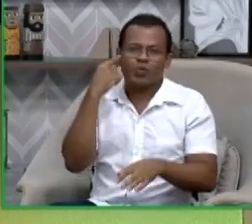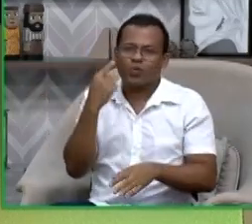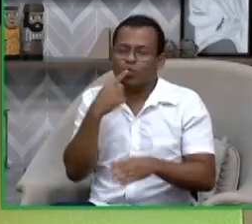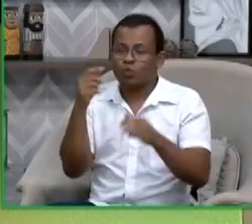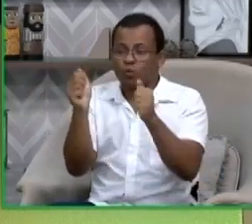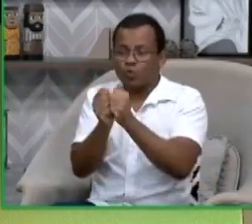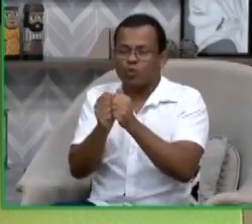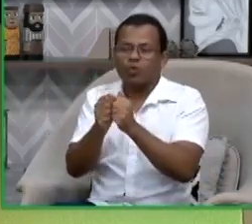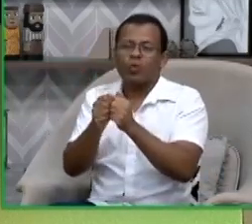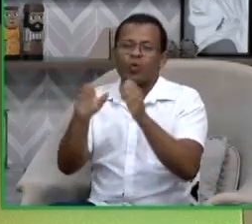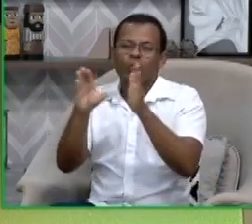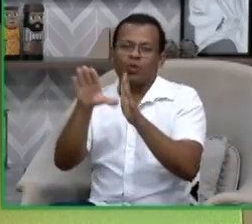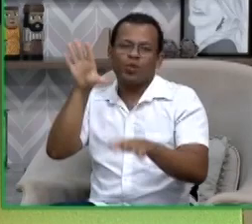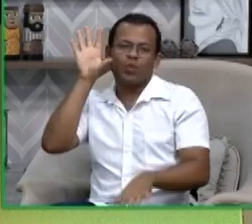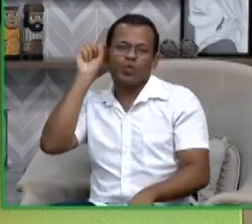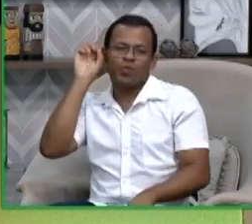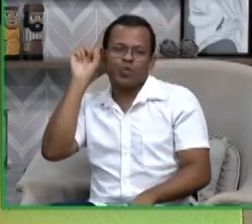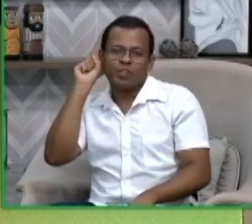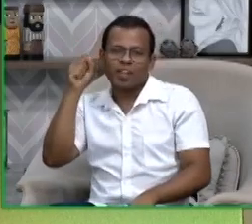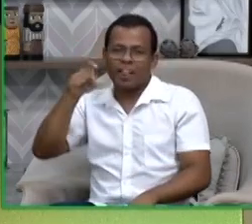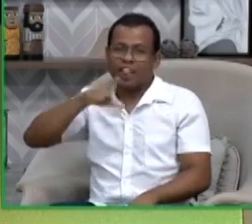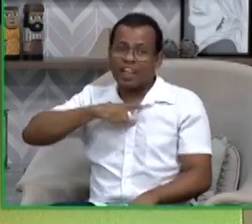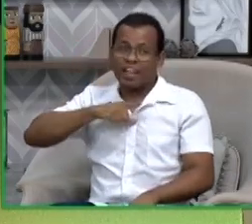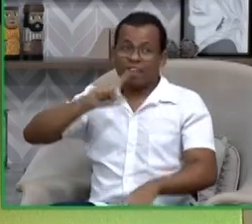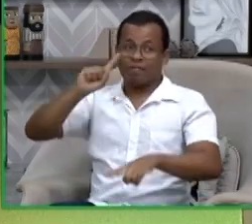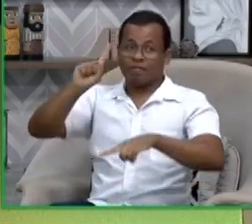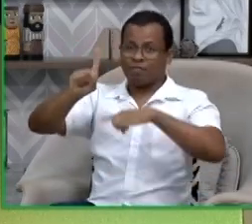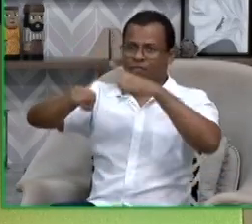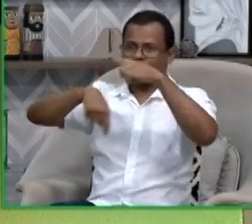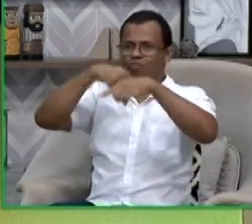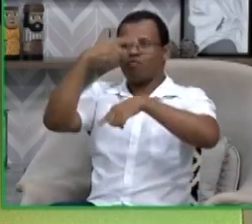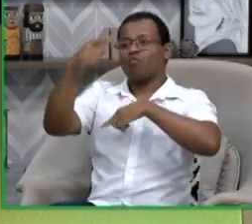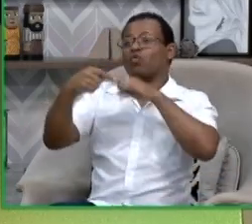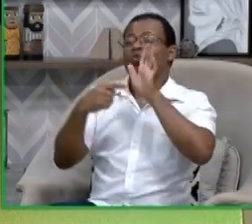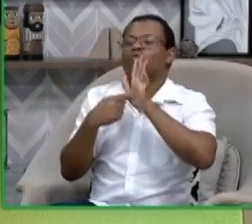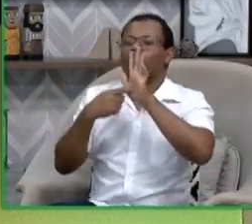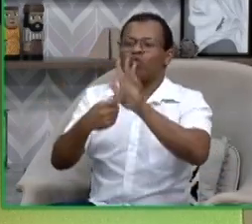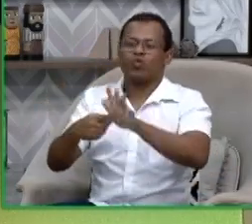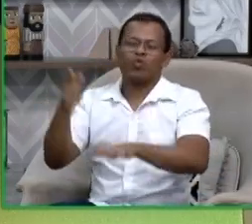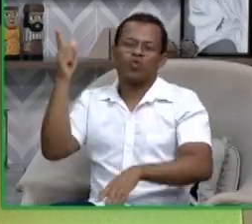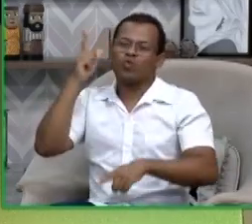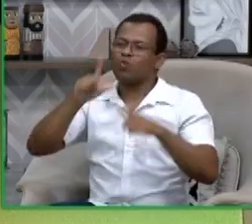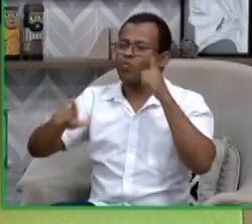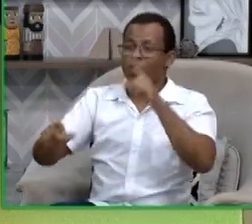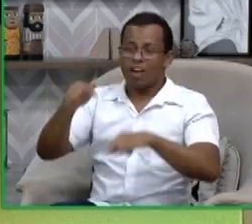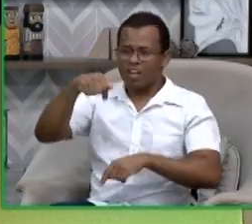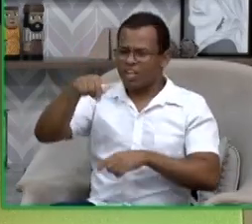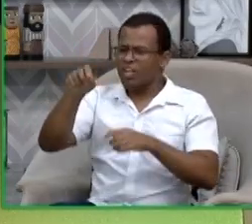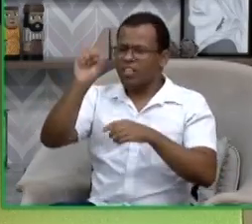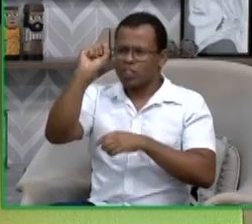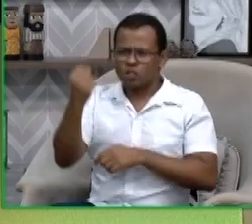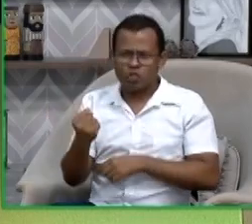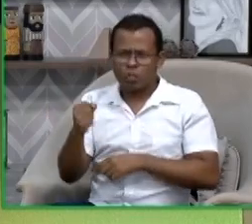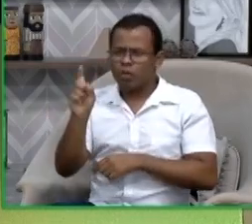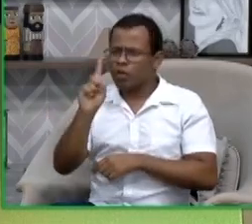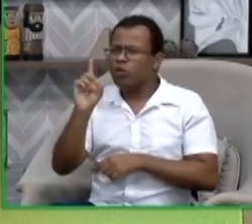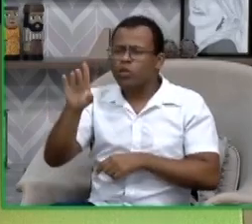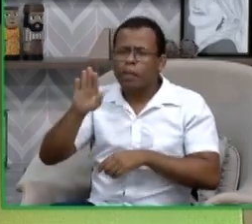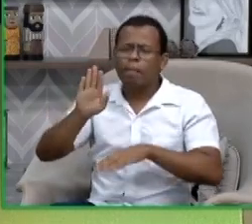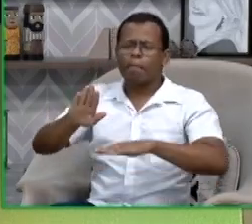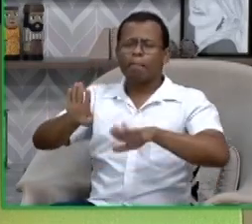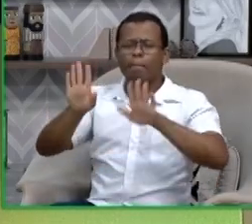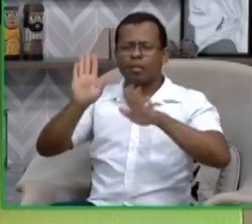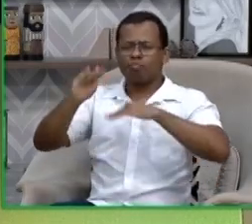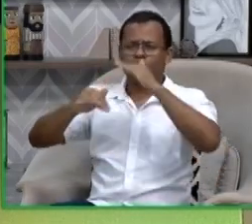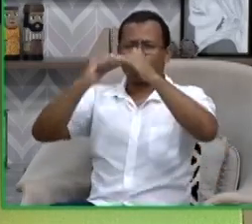com a comunidade ouvinte, a gente tem avançado e destacado vitórias, não só aqui em Sergipe, mas como todo o